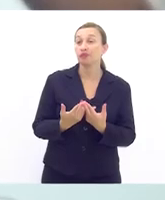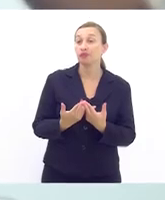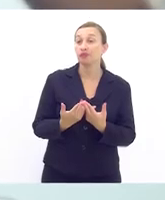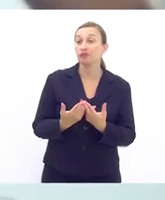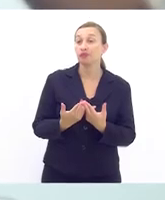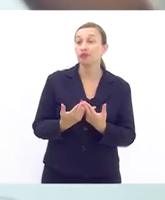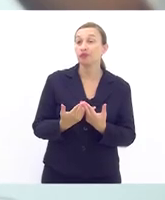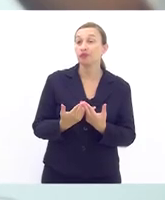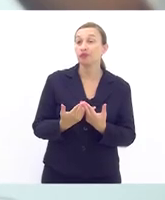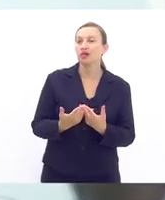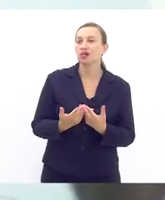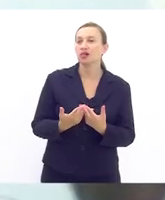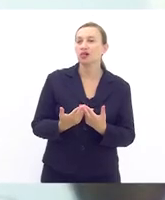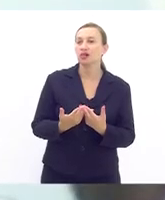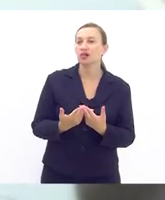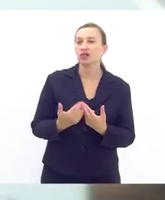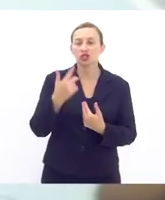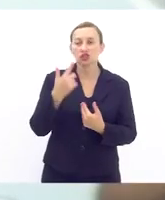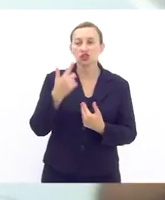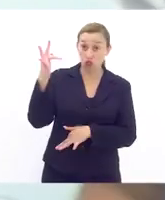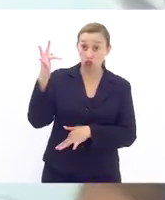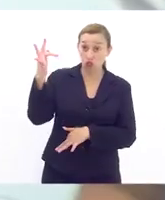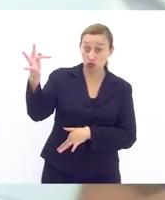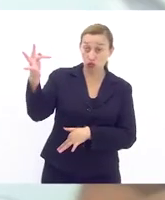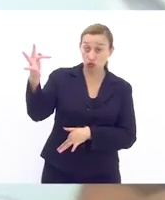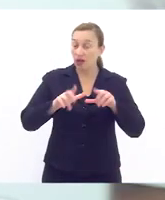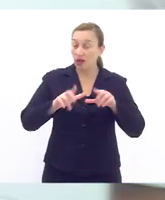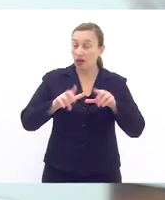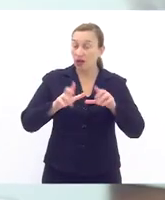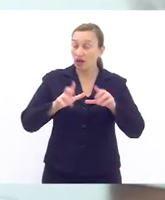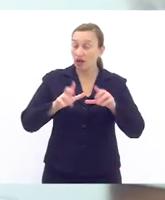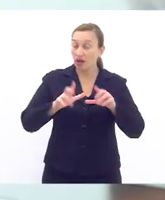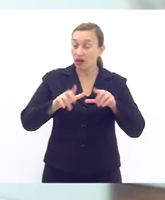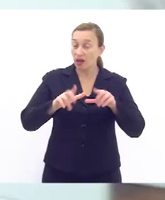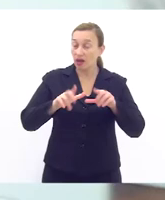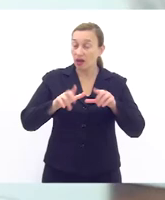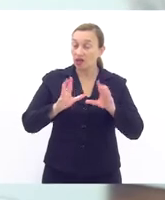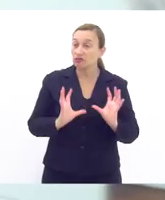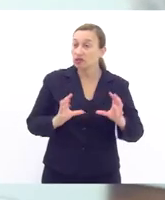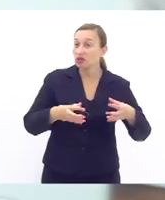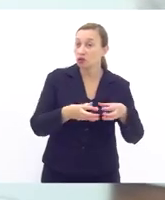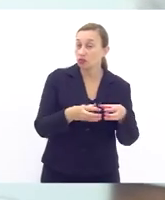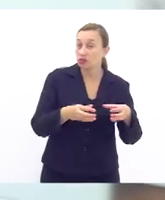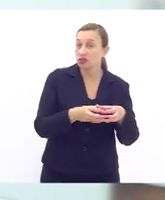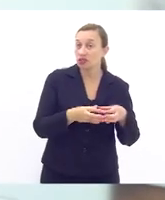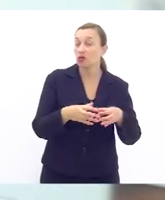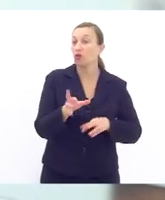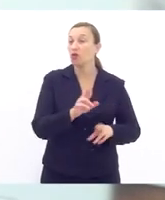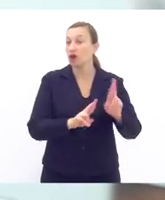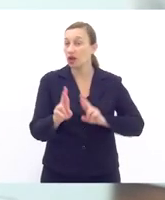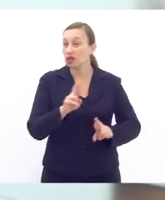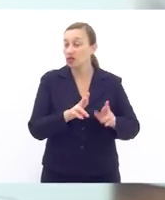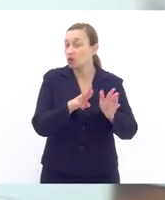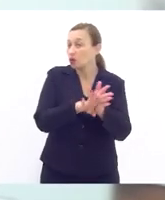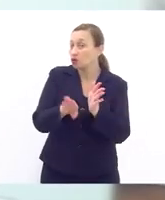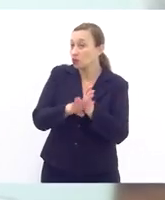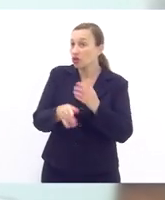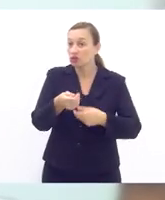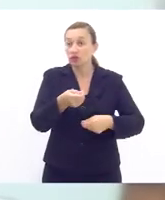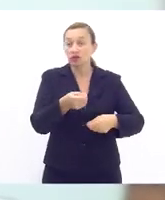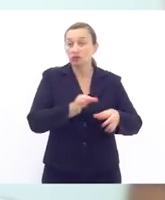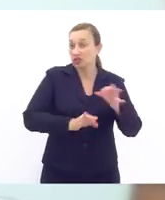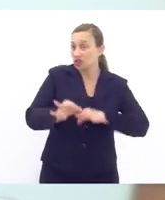norteia o futuro do dos trabalhos dessa comissão com relação aos gastos é o planejamento